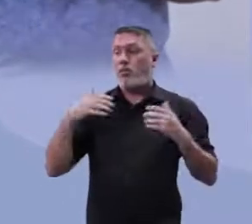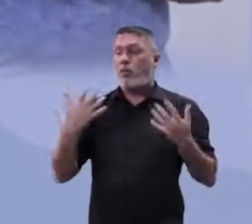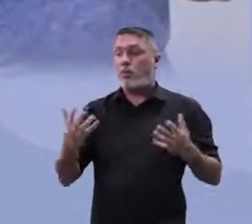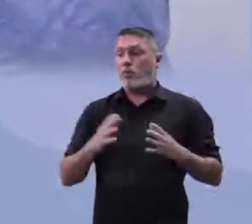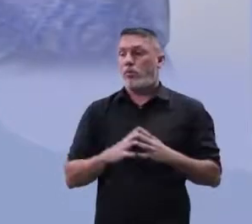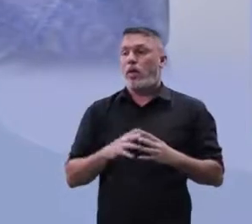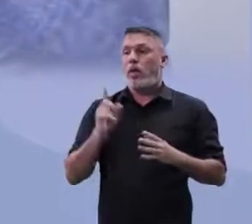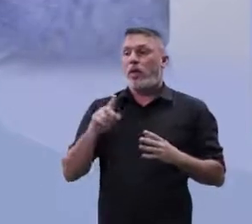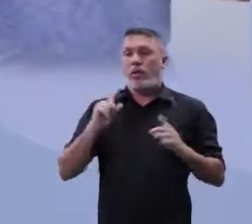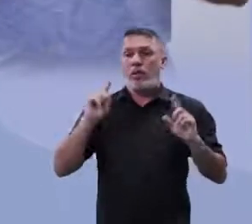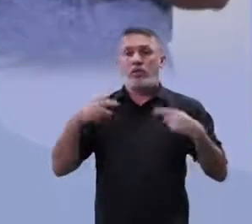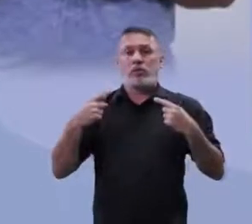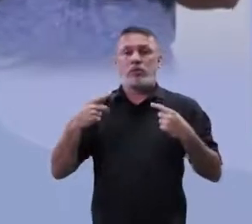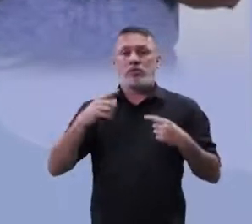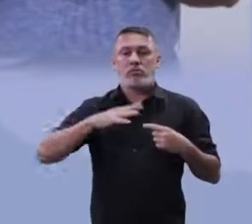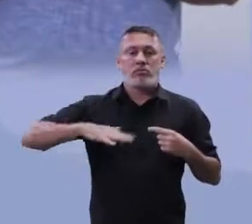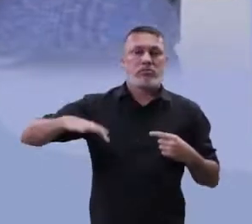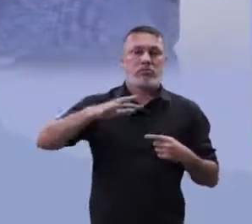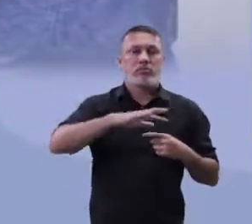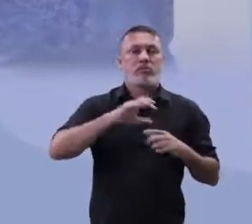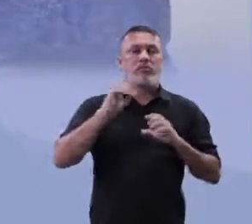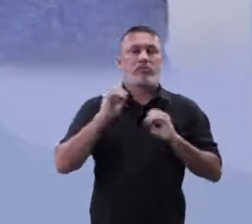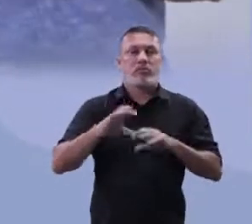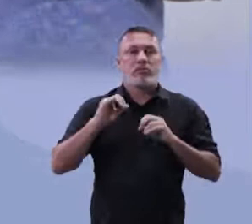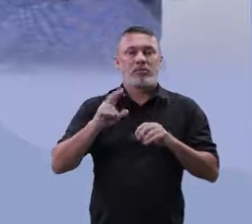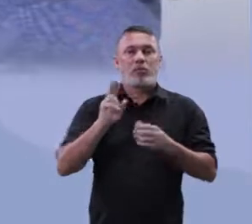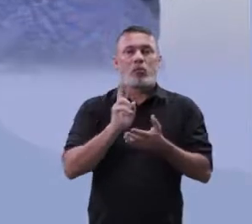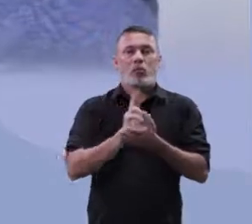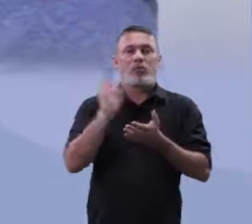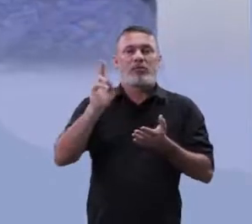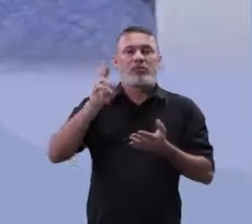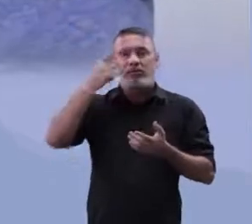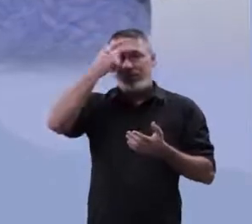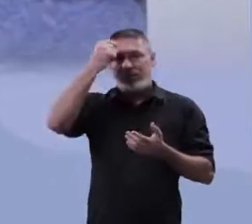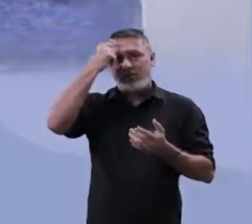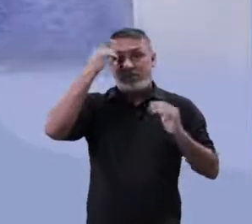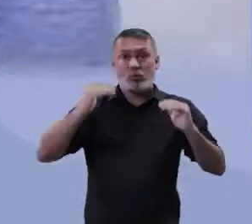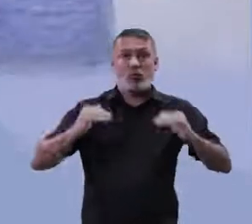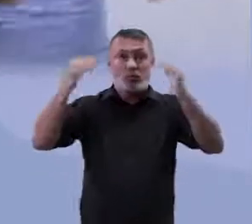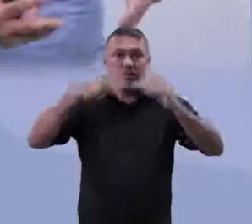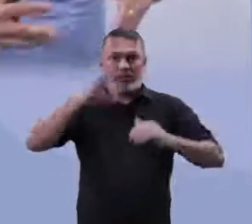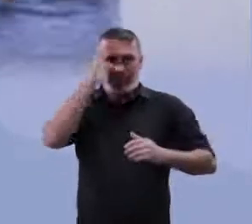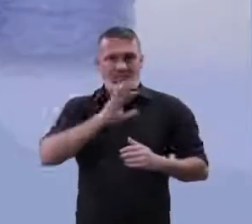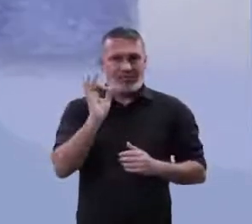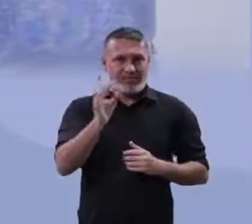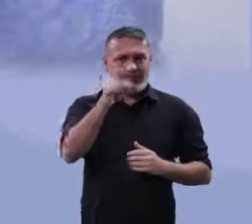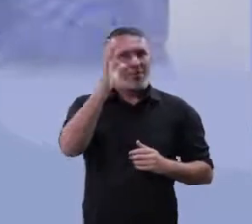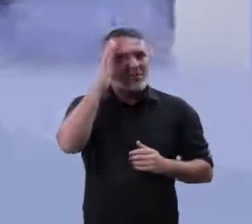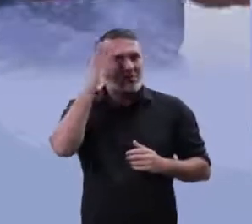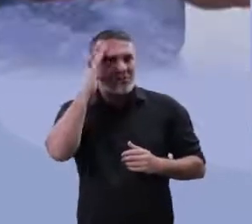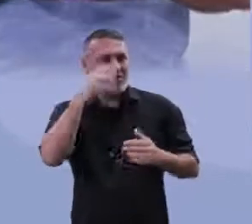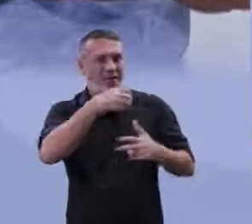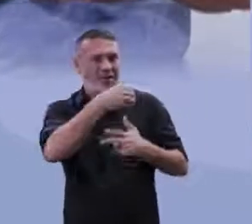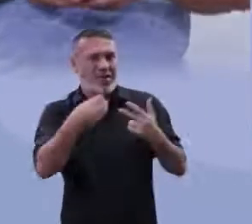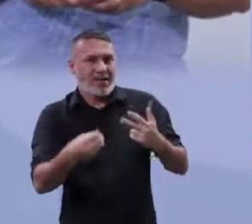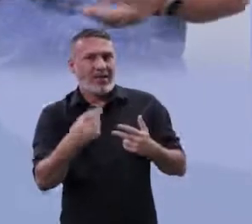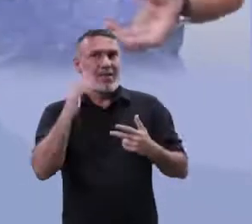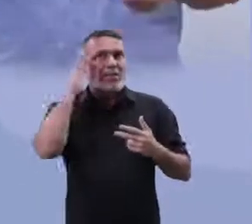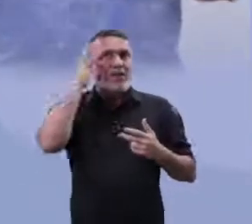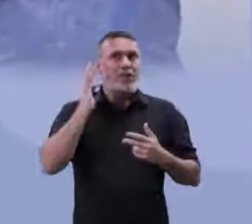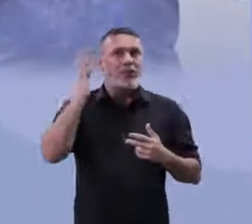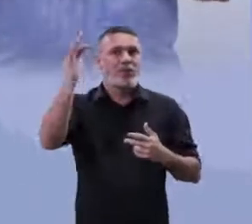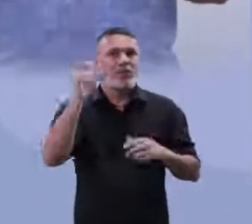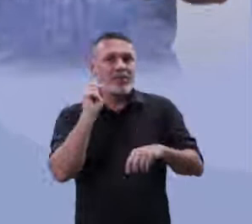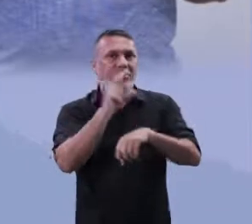vamos falar sobre os desafios da educação universitária no Brasil, né? Estamos fazendo o Enem, já pensando no nosso curso